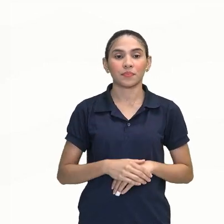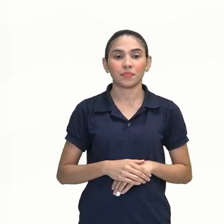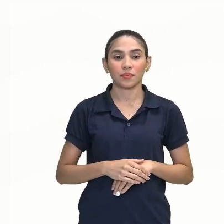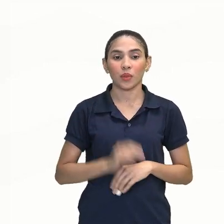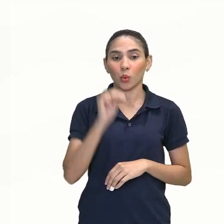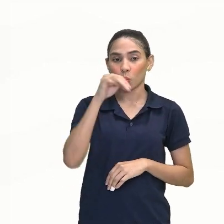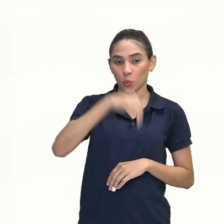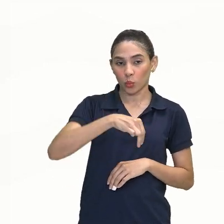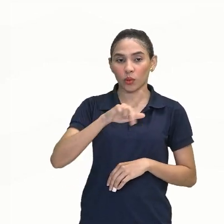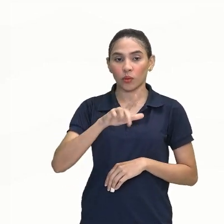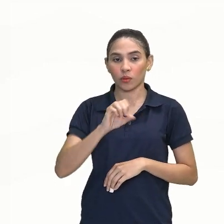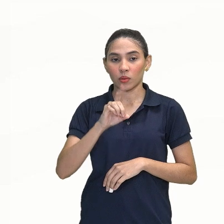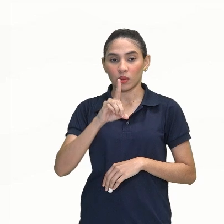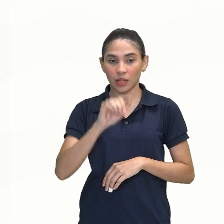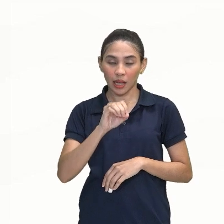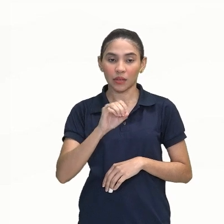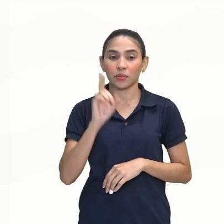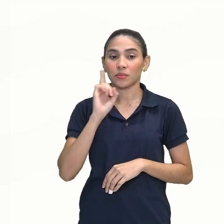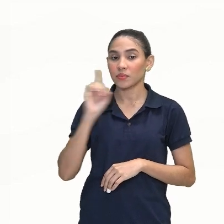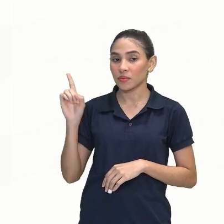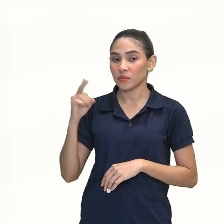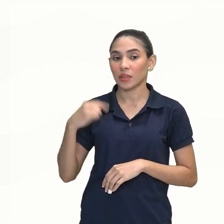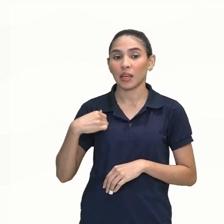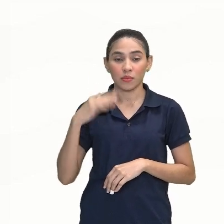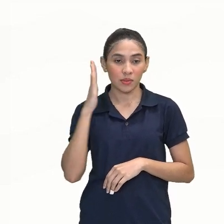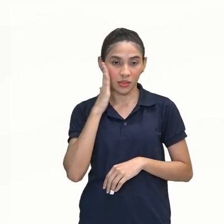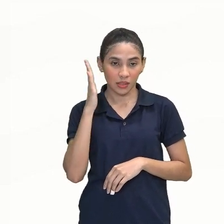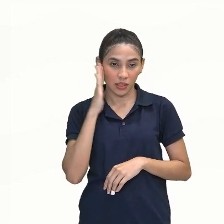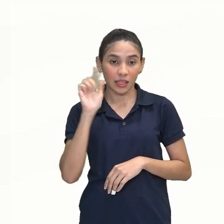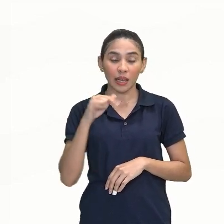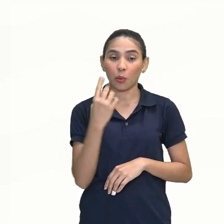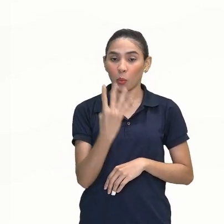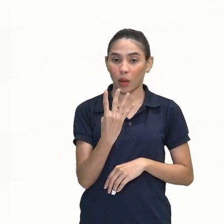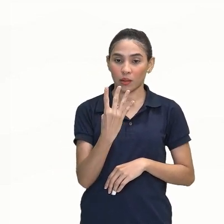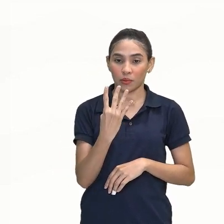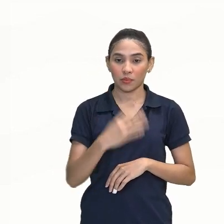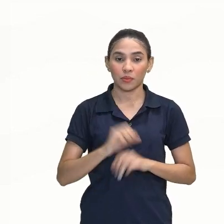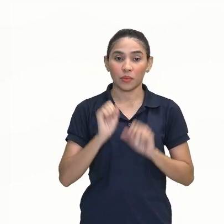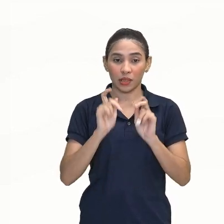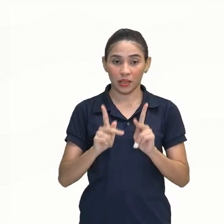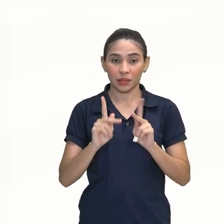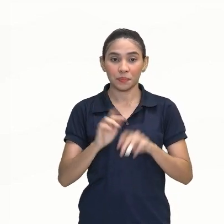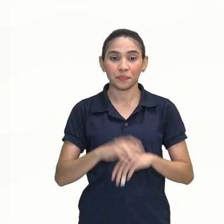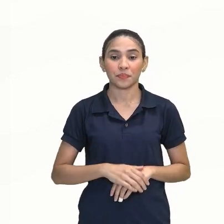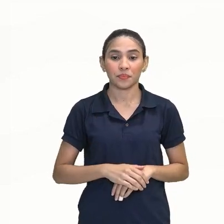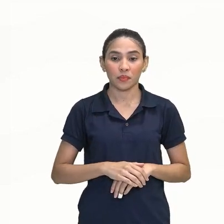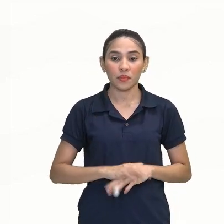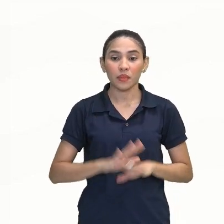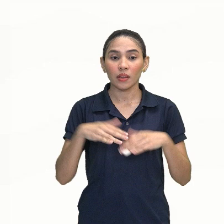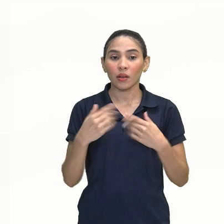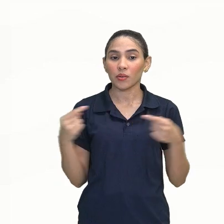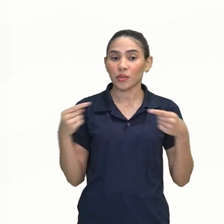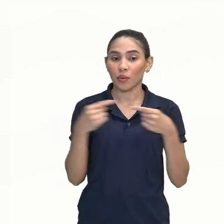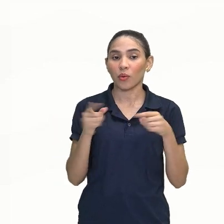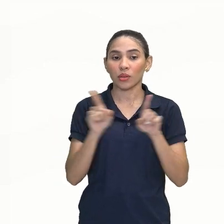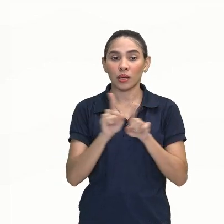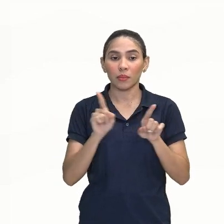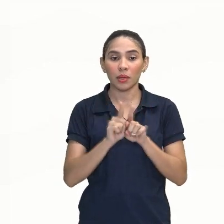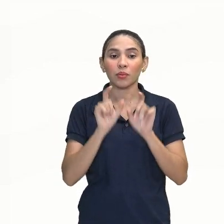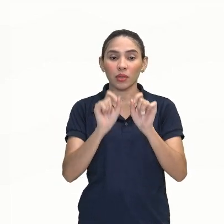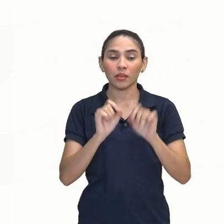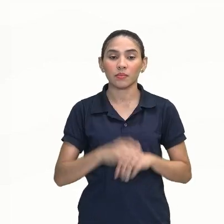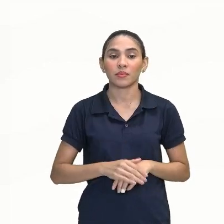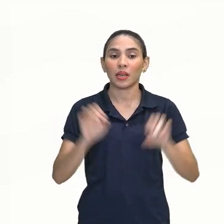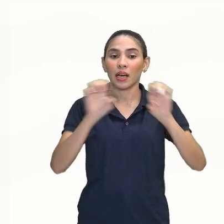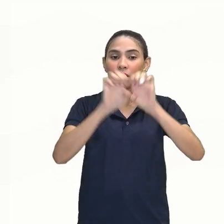de lados aqui do meu polígono já sei que é 4, ok? De acordo com a nossa fórmula